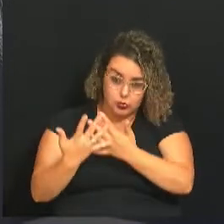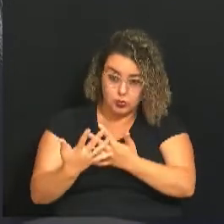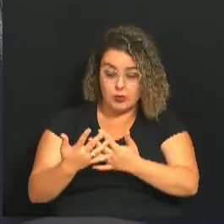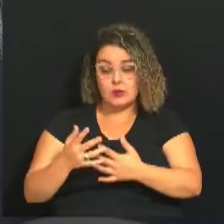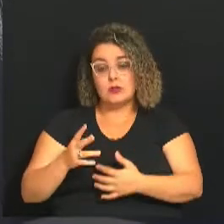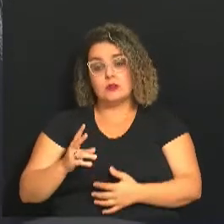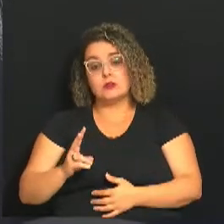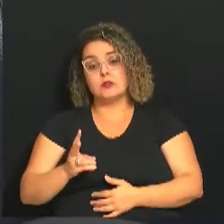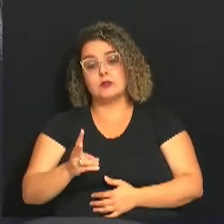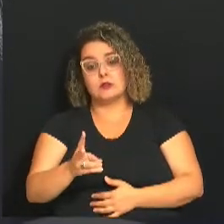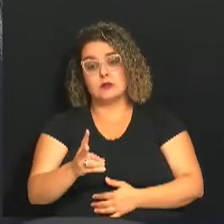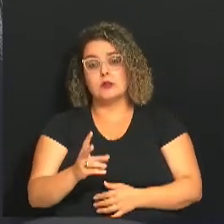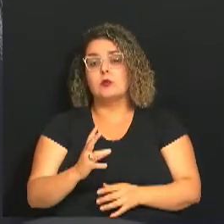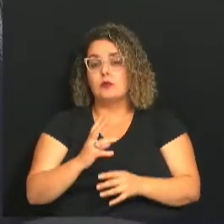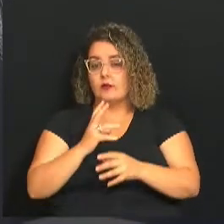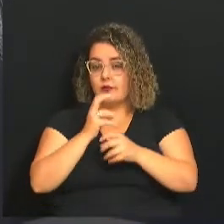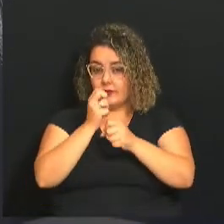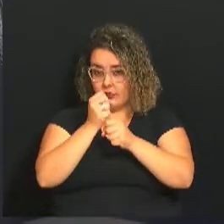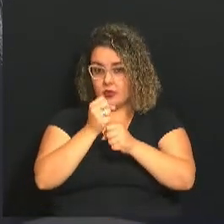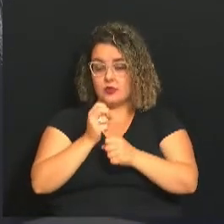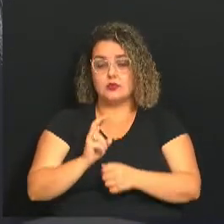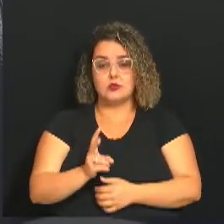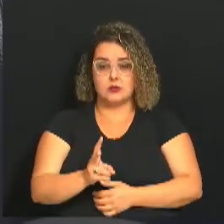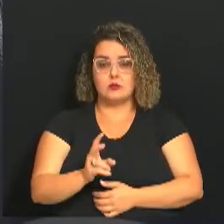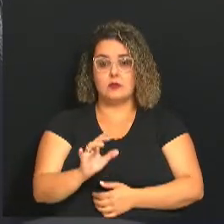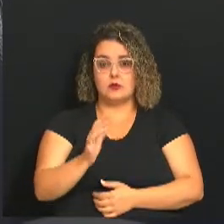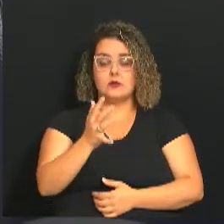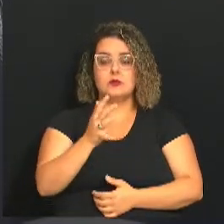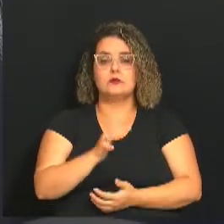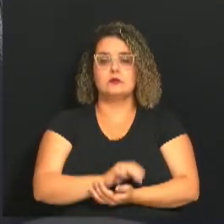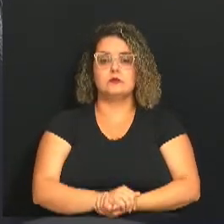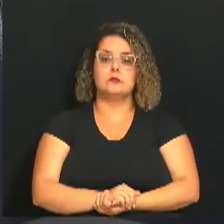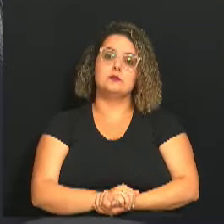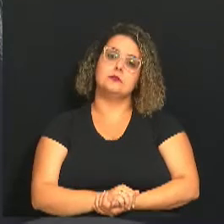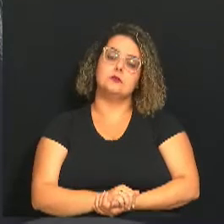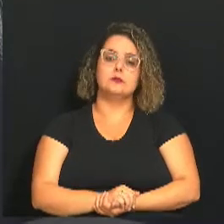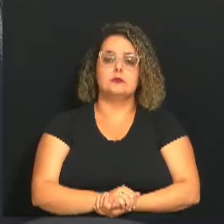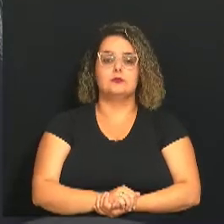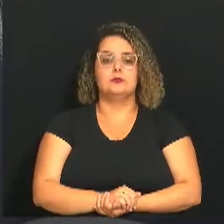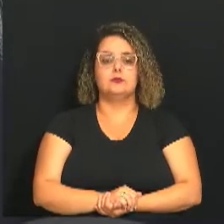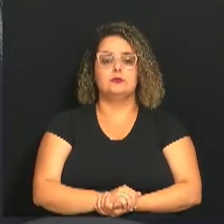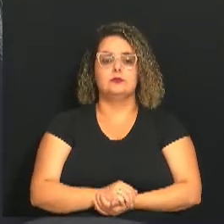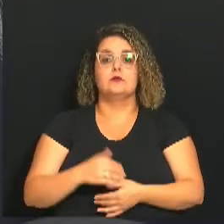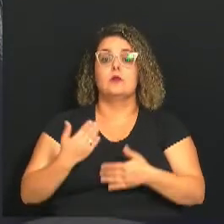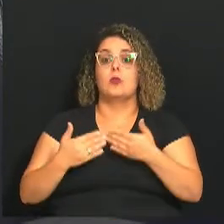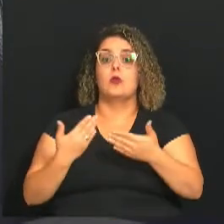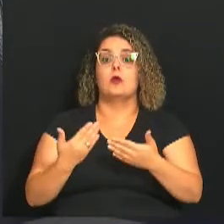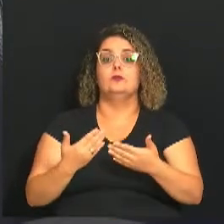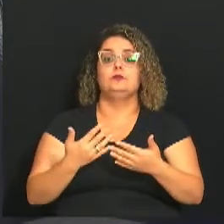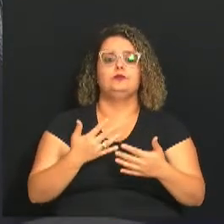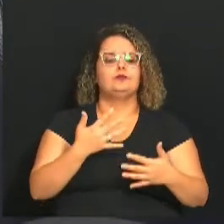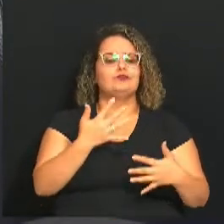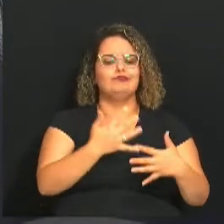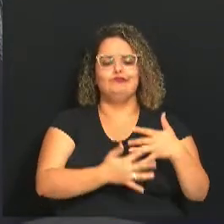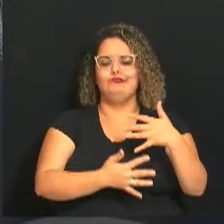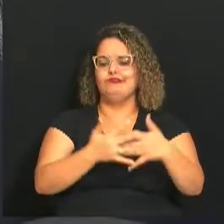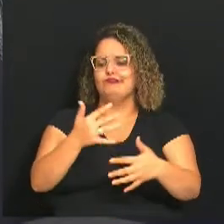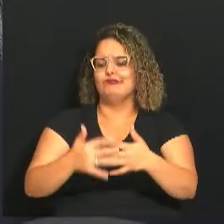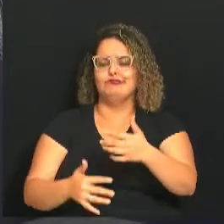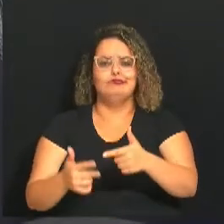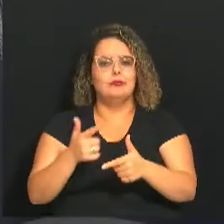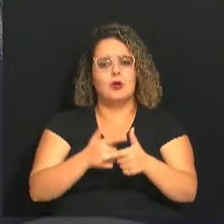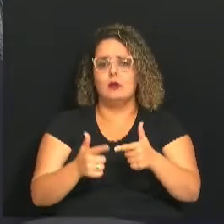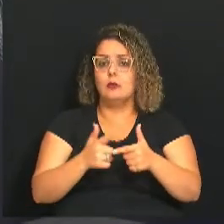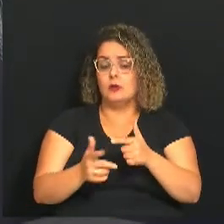vez mais intensas e frequentes, gerando um conjunto de transtornos que até há algum